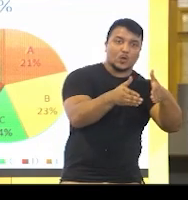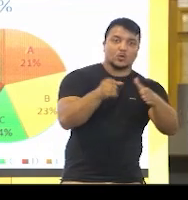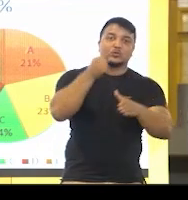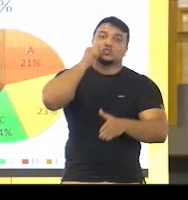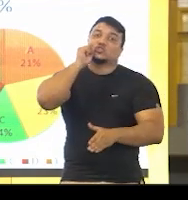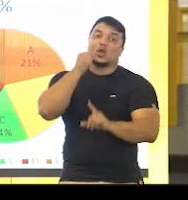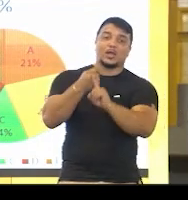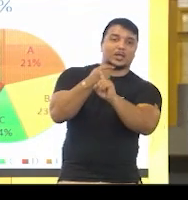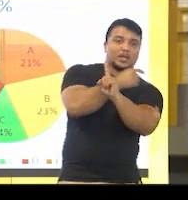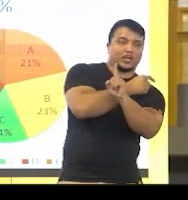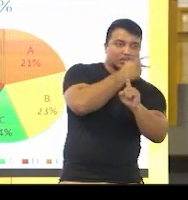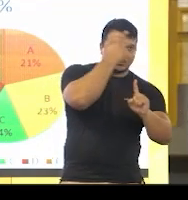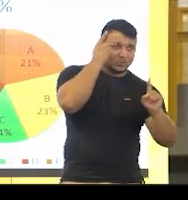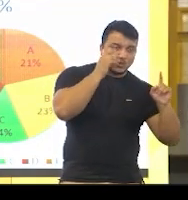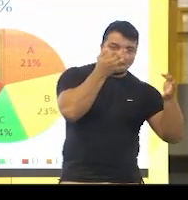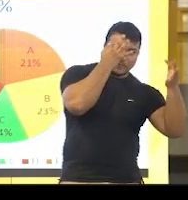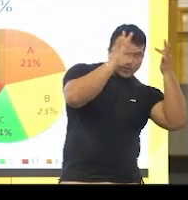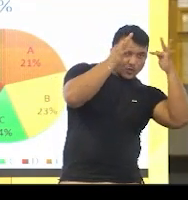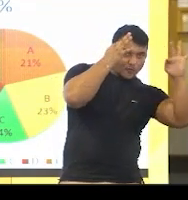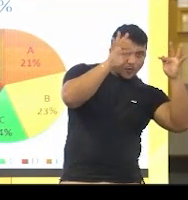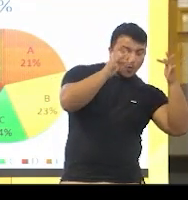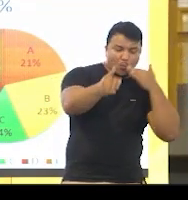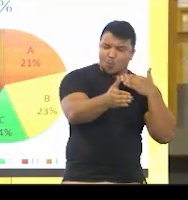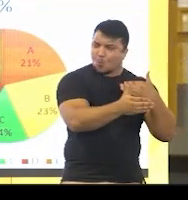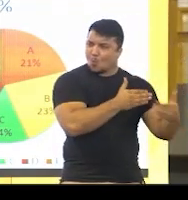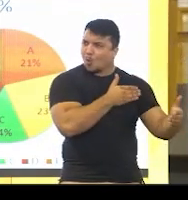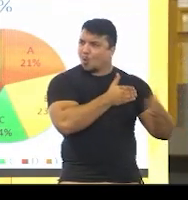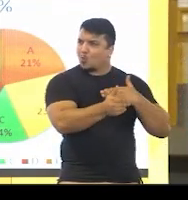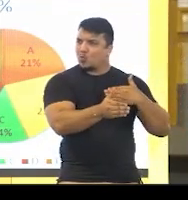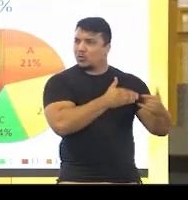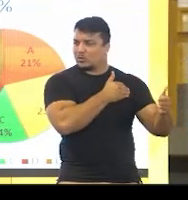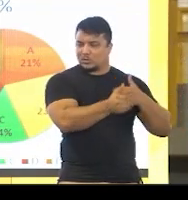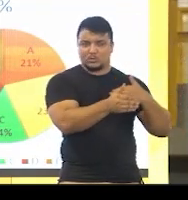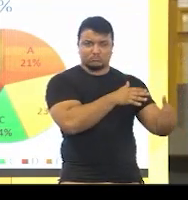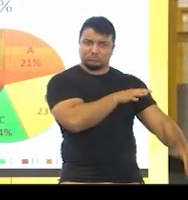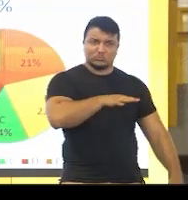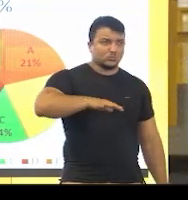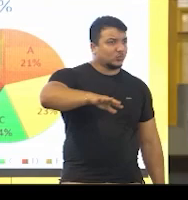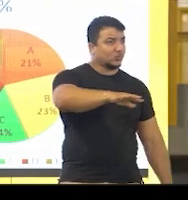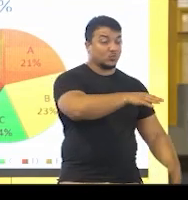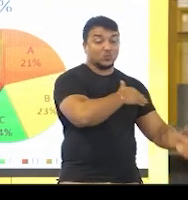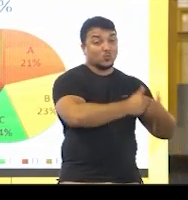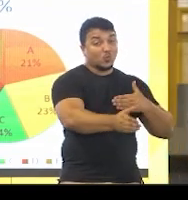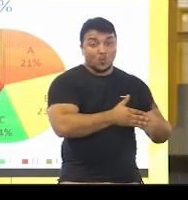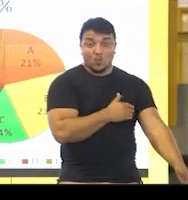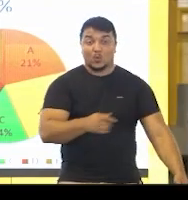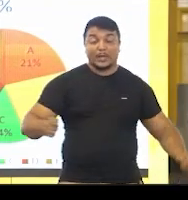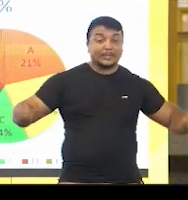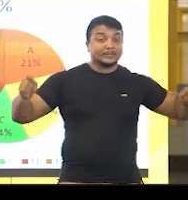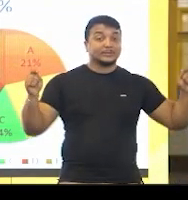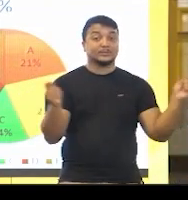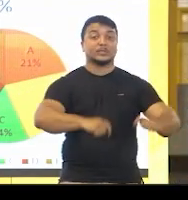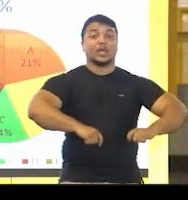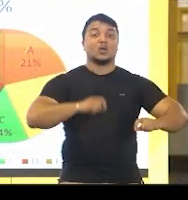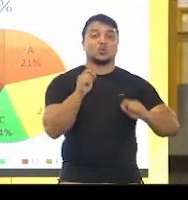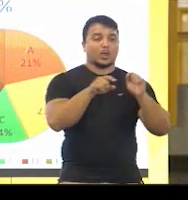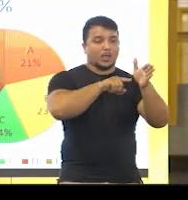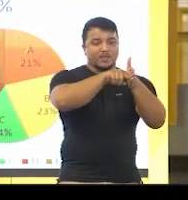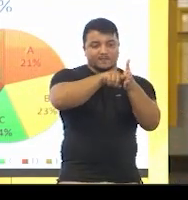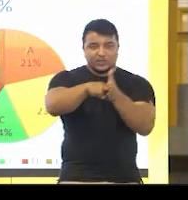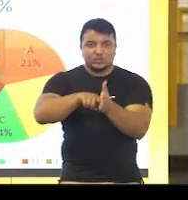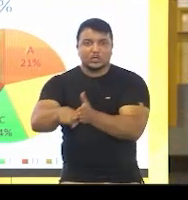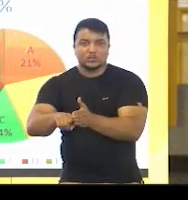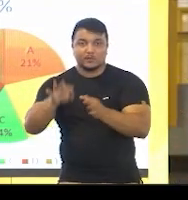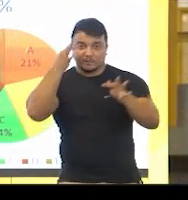pré-socráticos. Todo e qualquer filósofo, de toda e qualquer corrente, exalta a